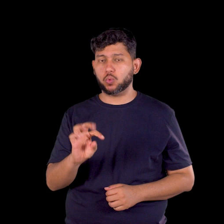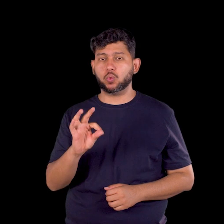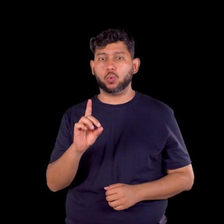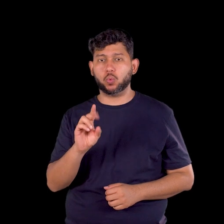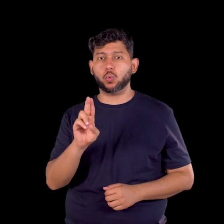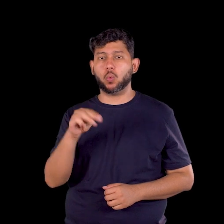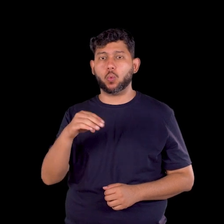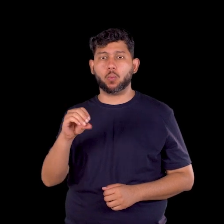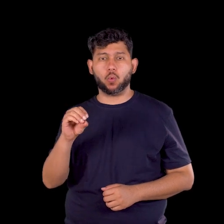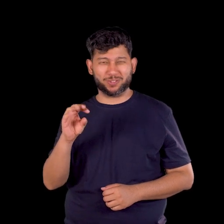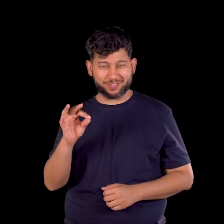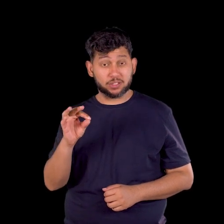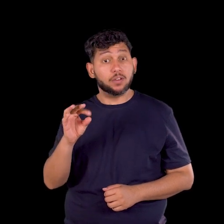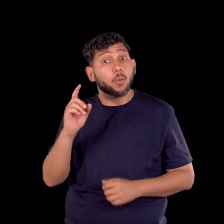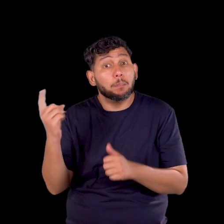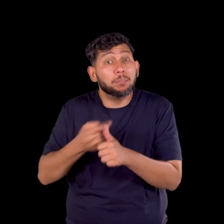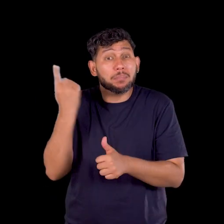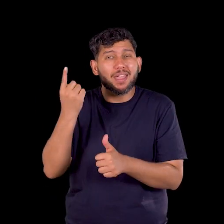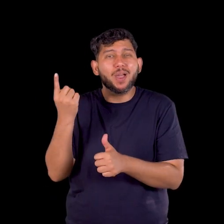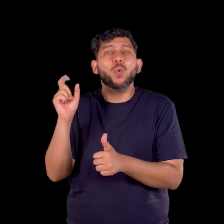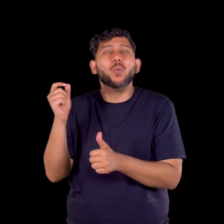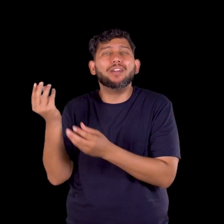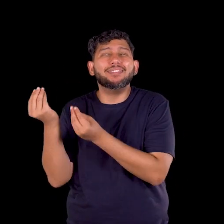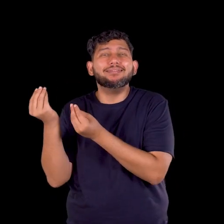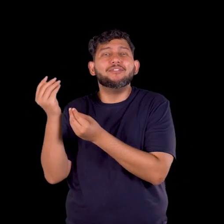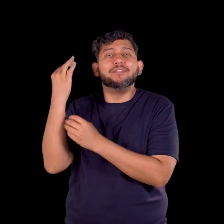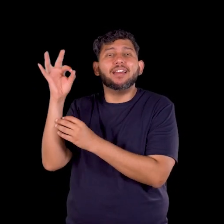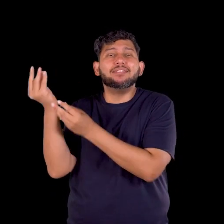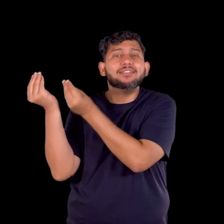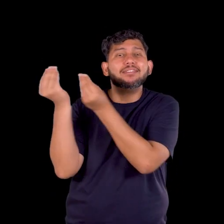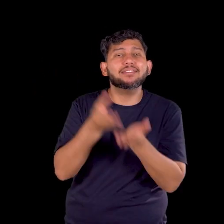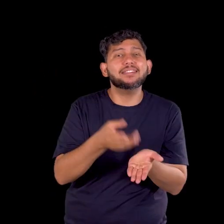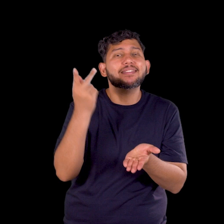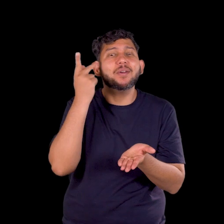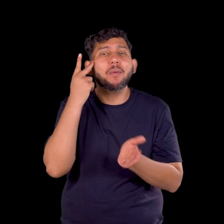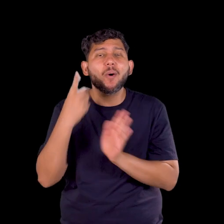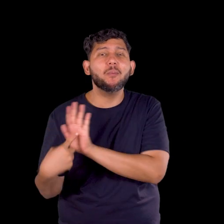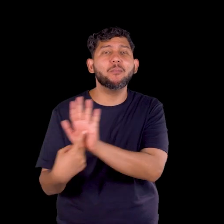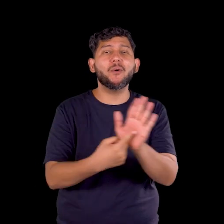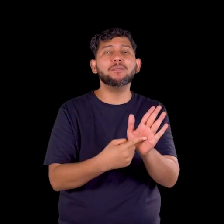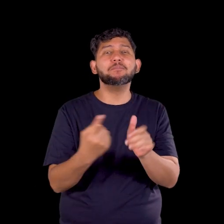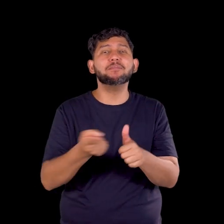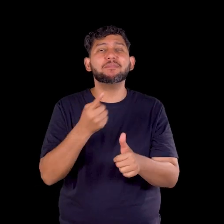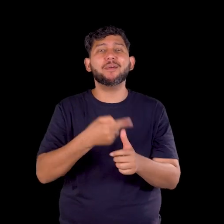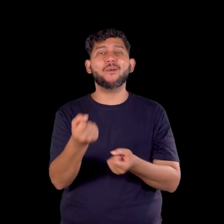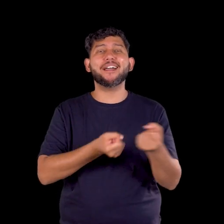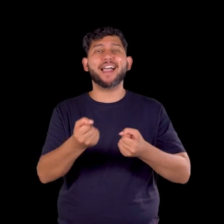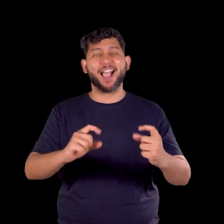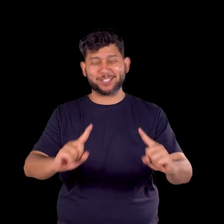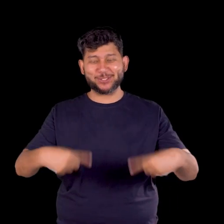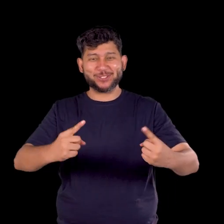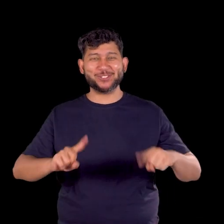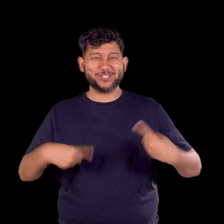o primeiro automóvel da cidade de São Paulo. A novidade despertou a curiosidade e entusiasmo em sua casa,